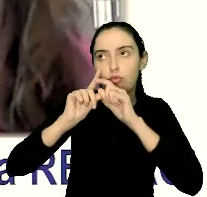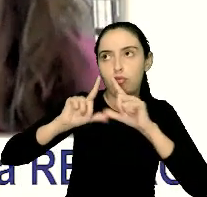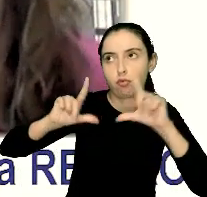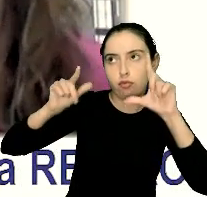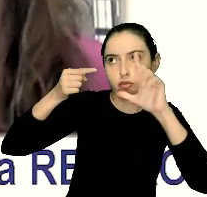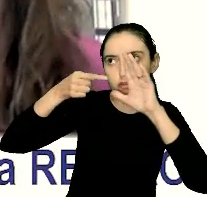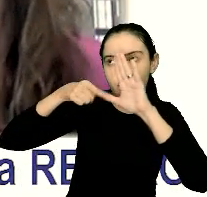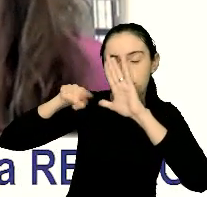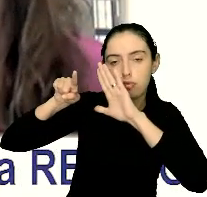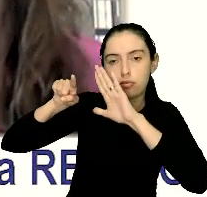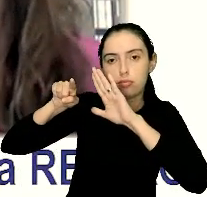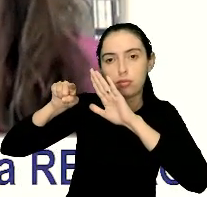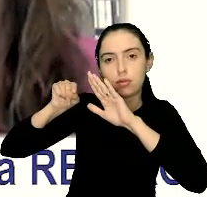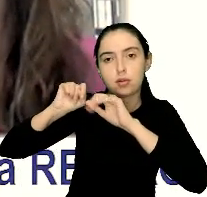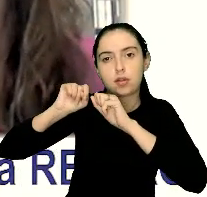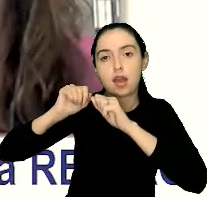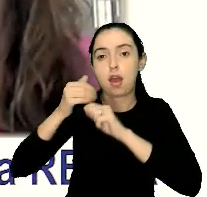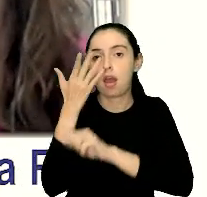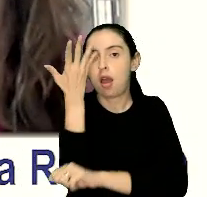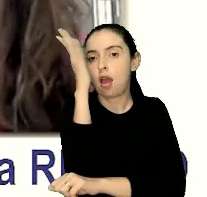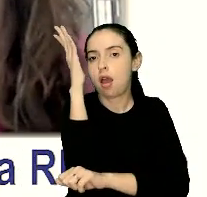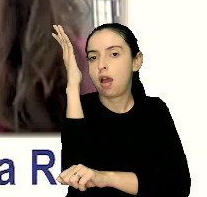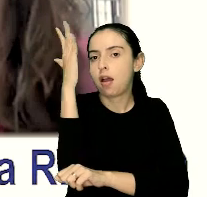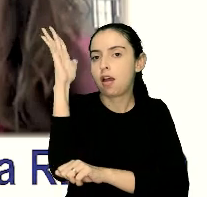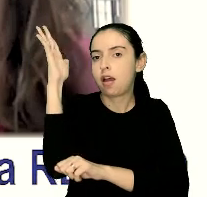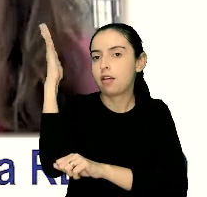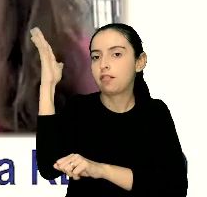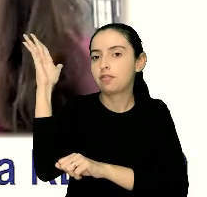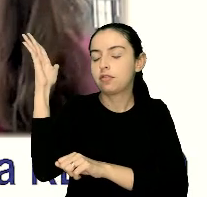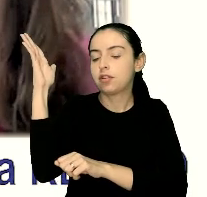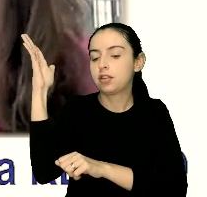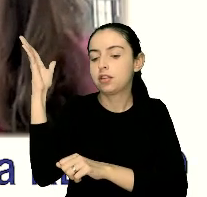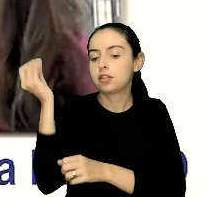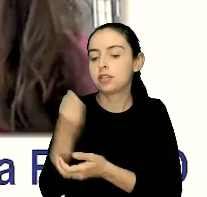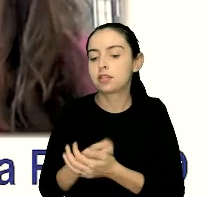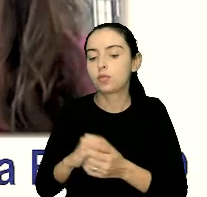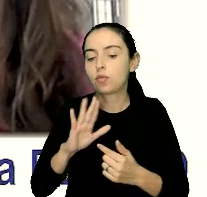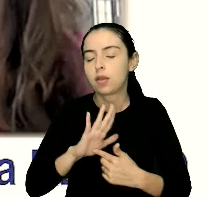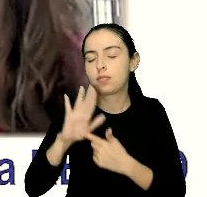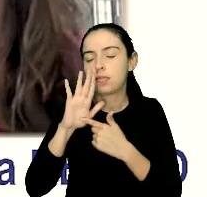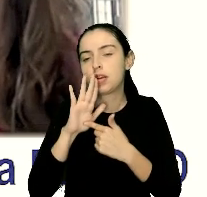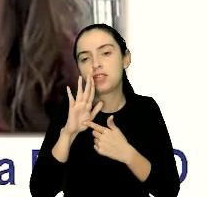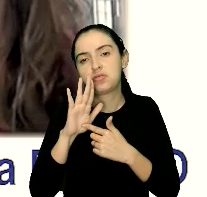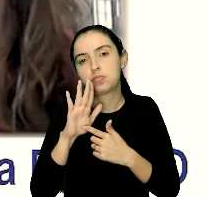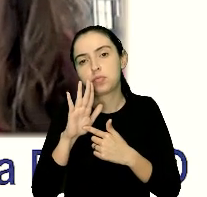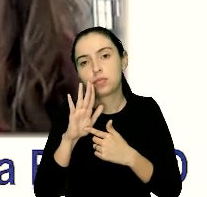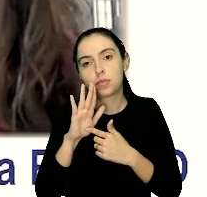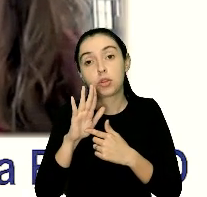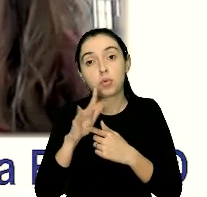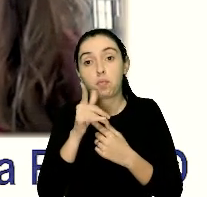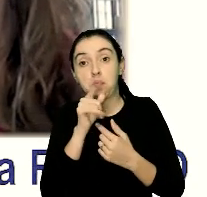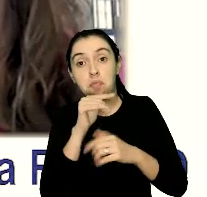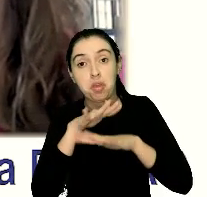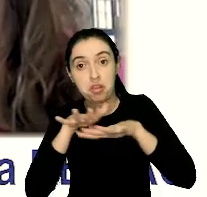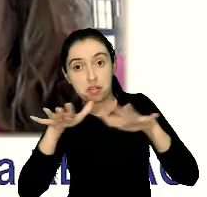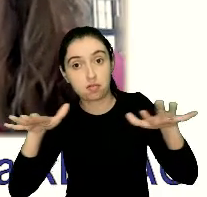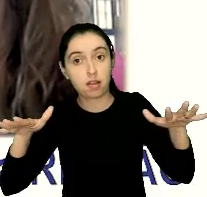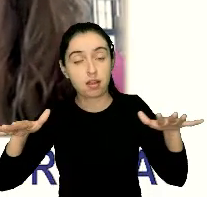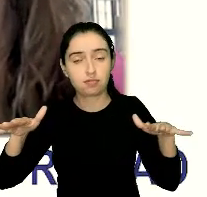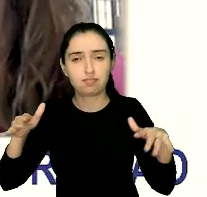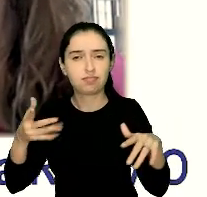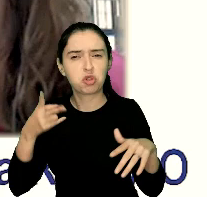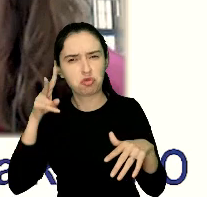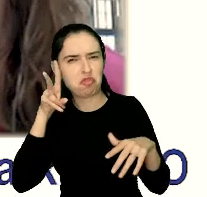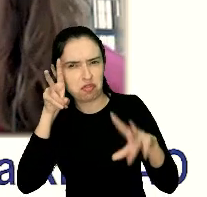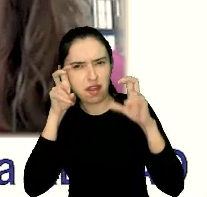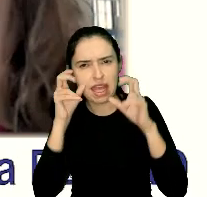árvores, é uma imagem que provavelmente é do mar, não dá muito para decifrar isso, mas ela me traz uma paz,